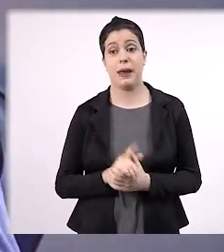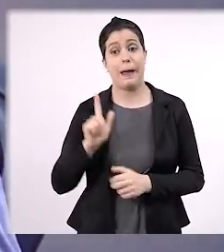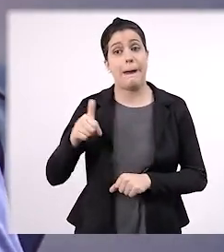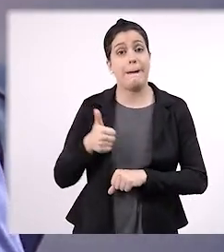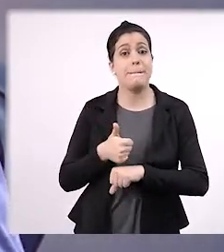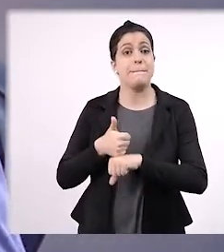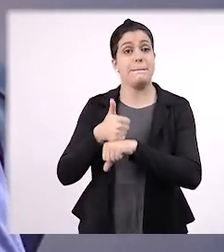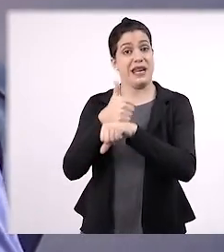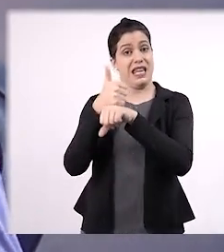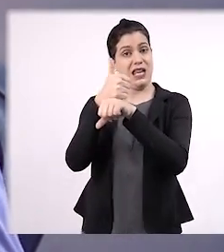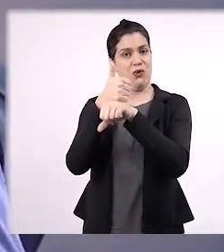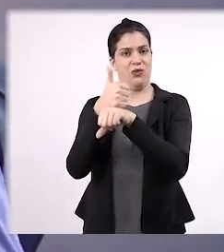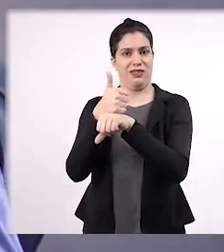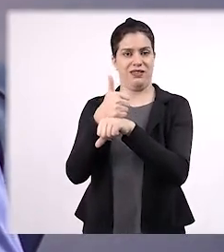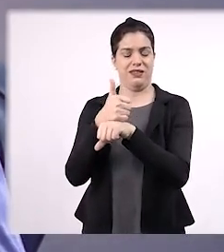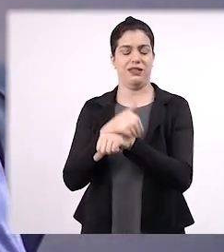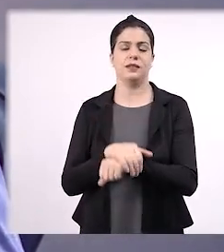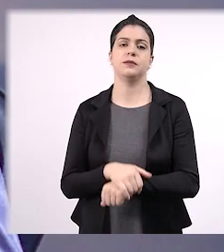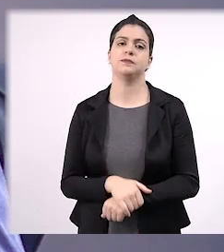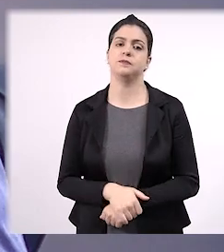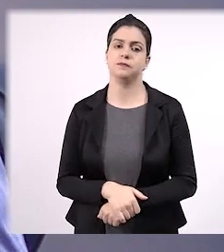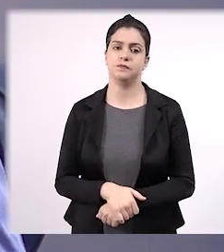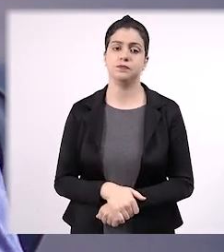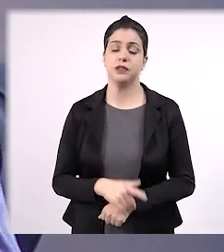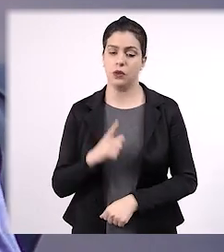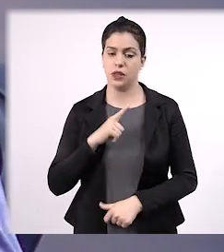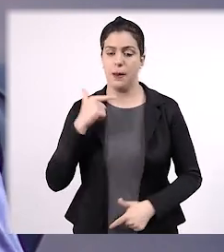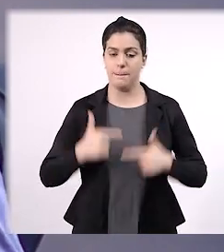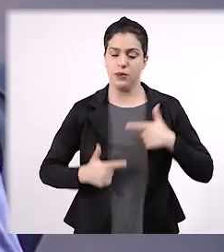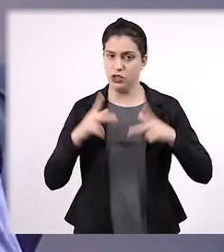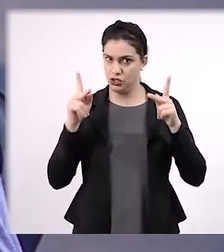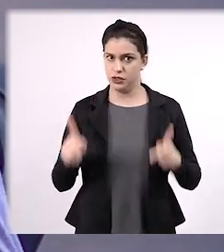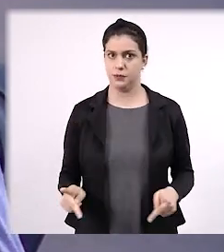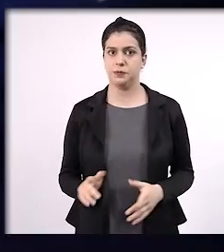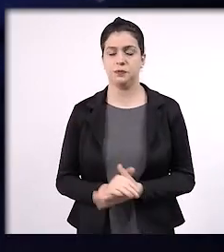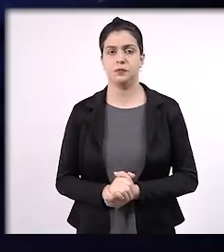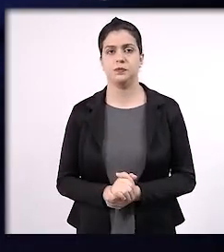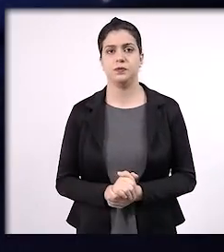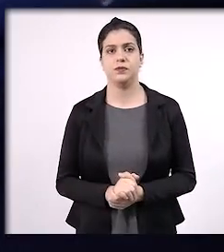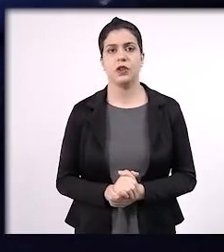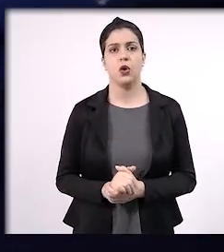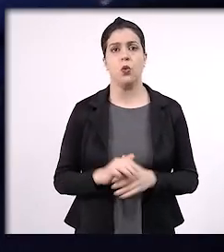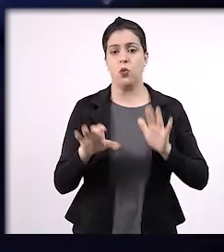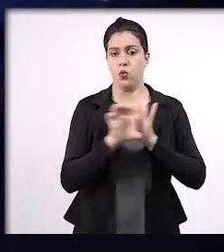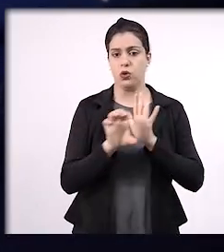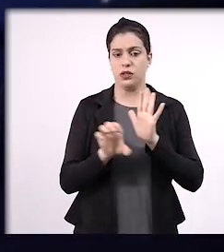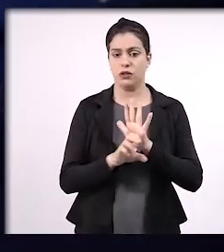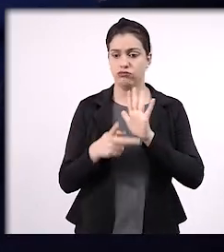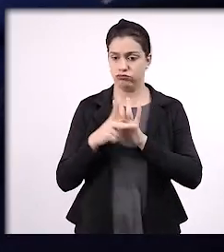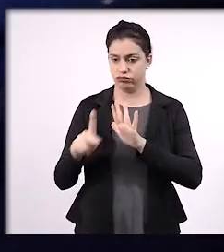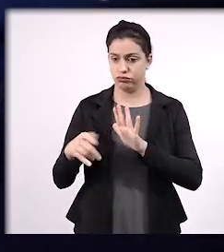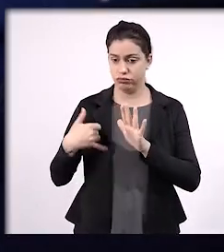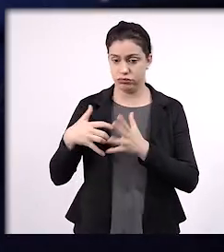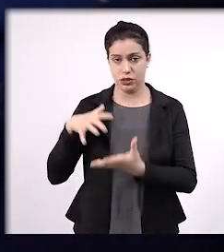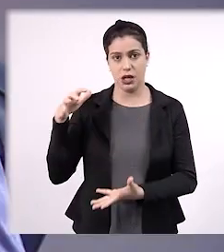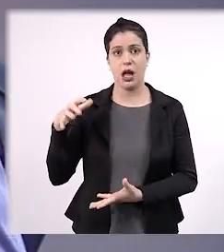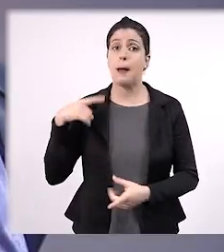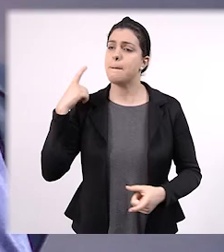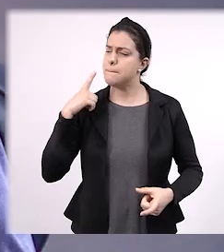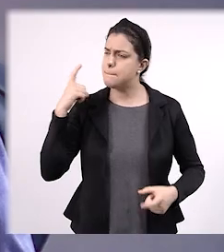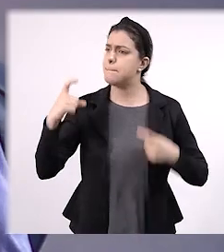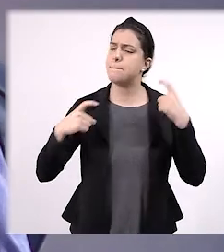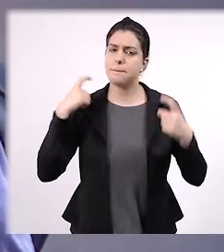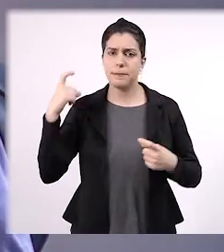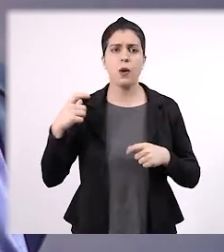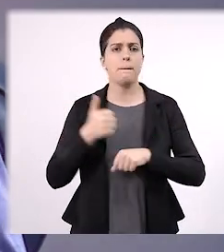a prioridade, inclusive na efetivação de políticas públicas. O Estatuto do Idoso ele se preocupou muito com a prioridade. Então,